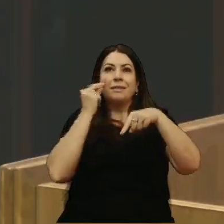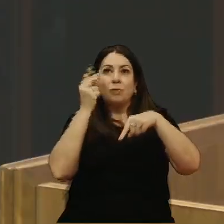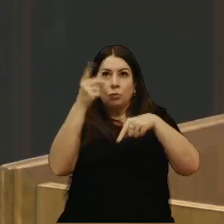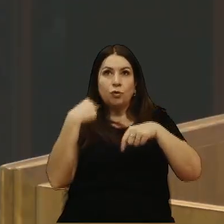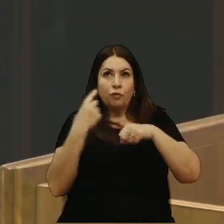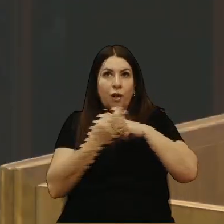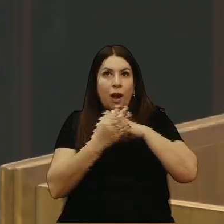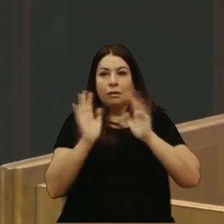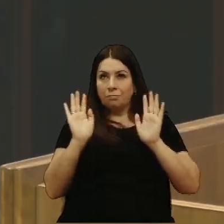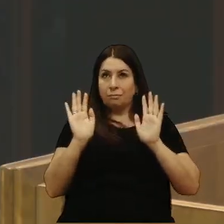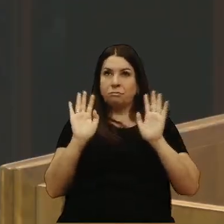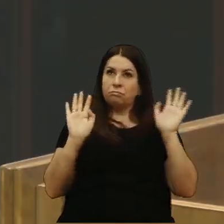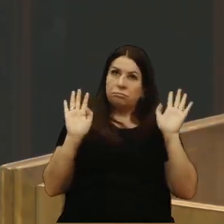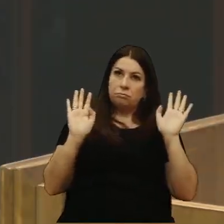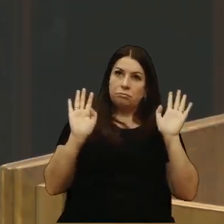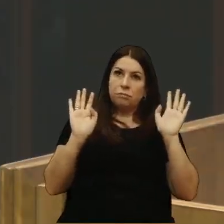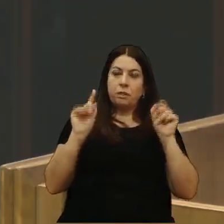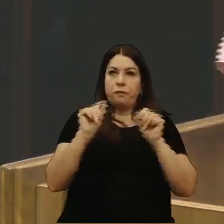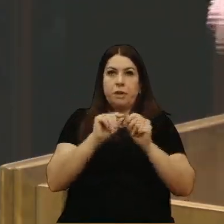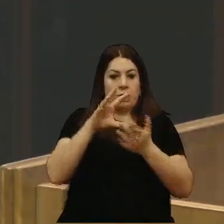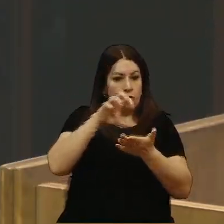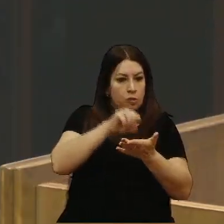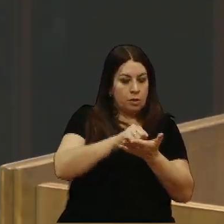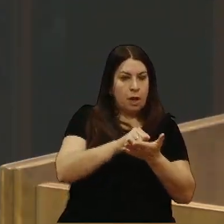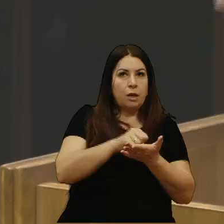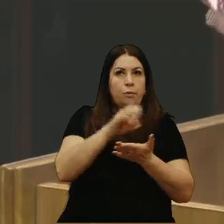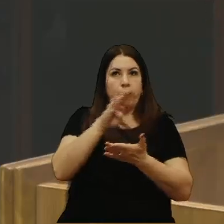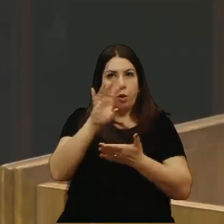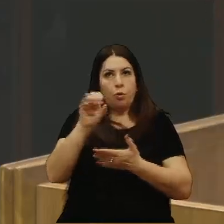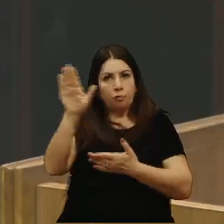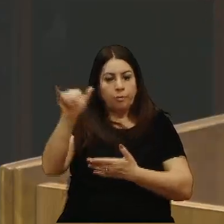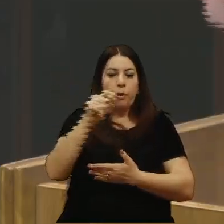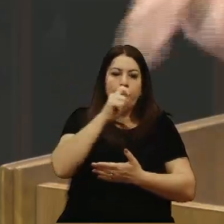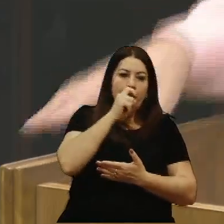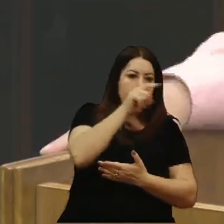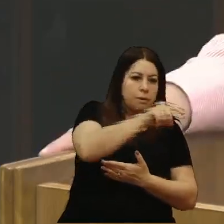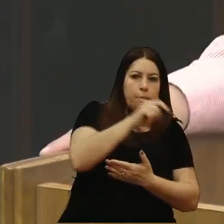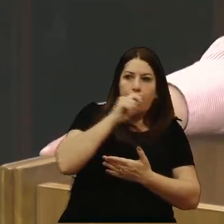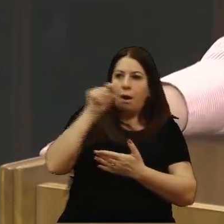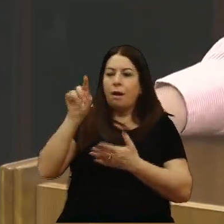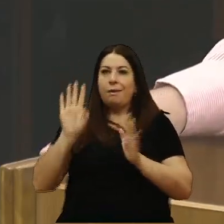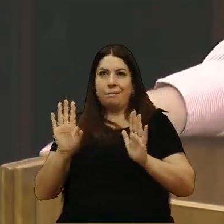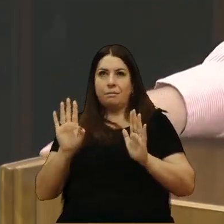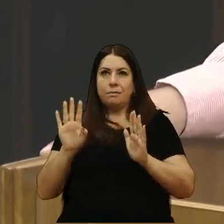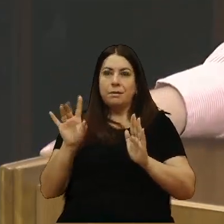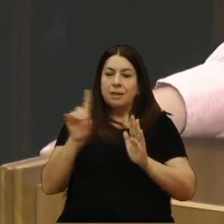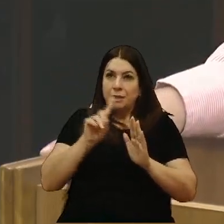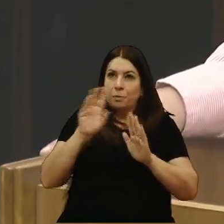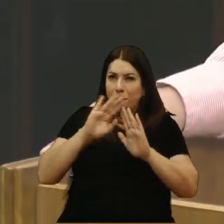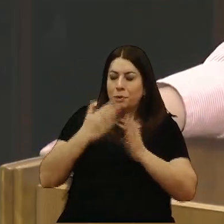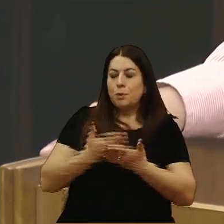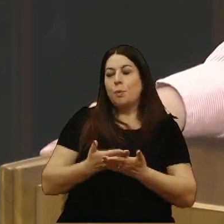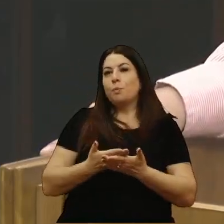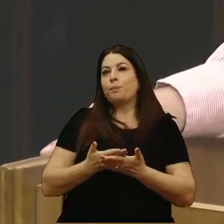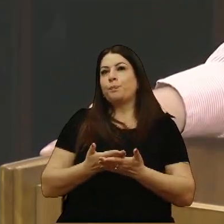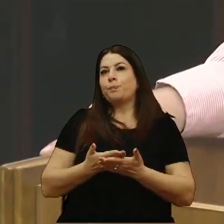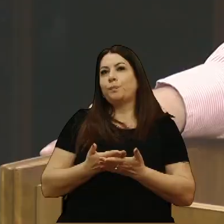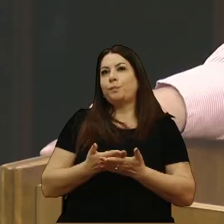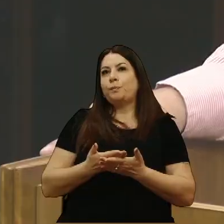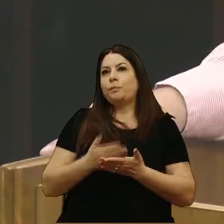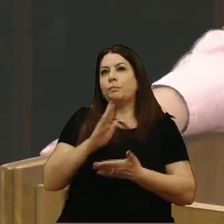advogado, quebrou a perna. Vai ser registrada a ocorrência, vai chamar o pai de um, vai chamar o pai de outro. Se numa escola